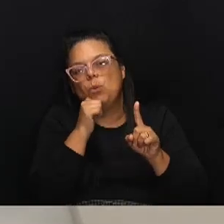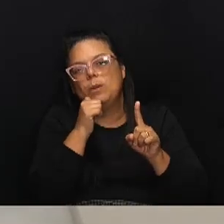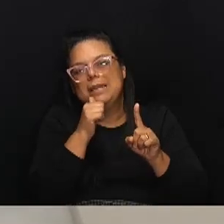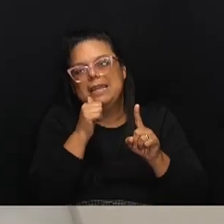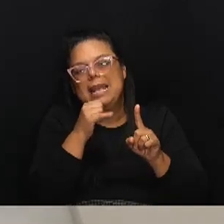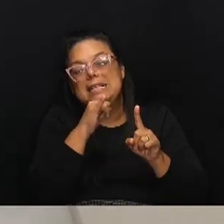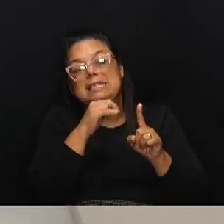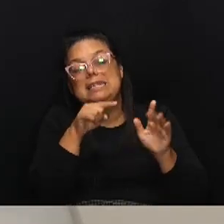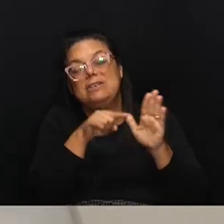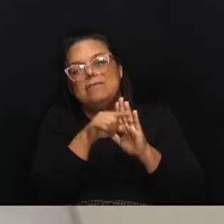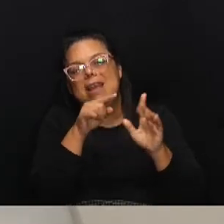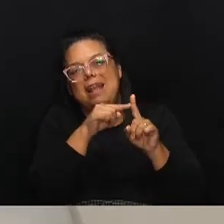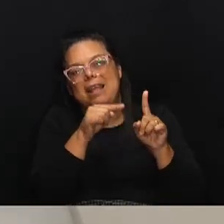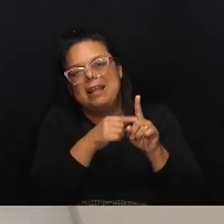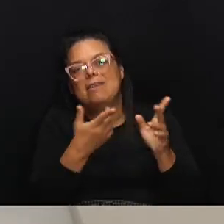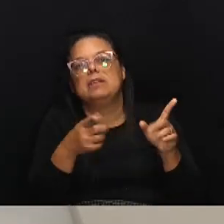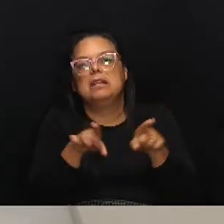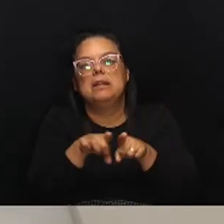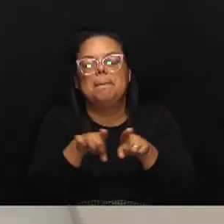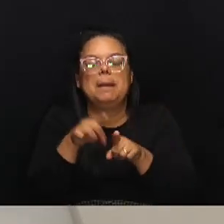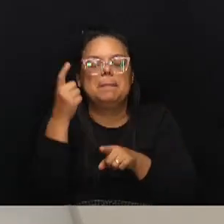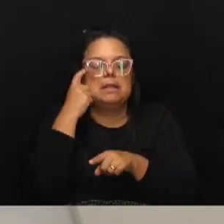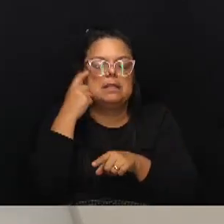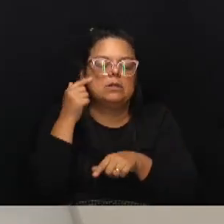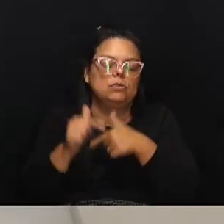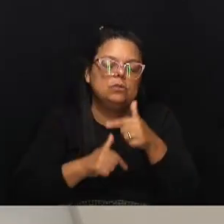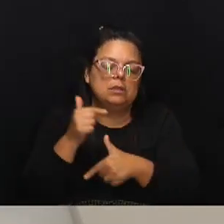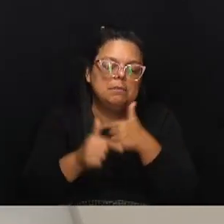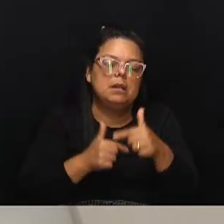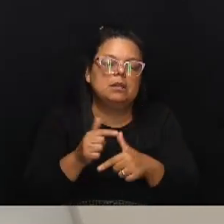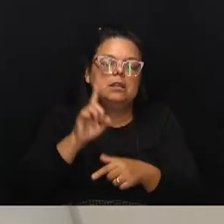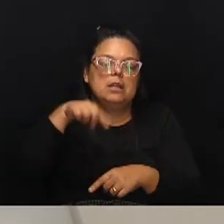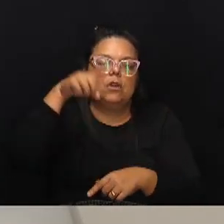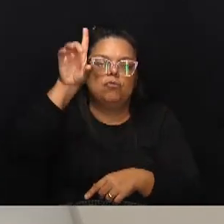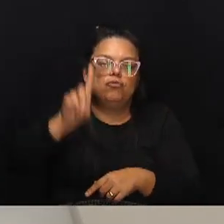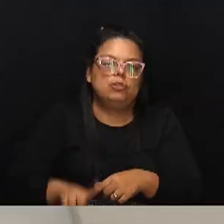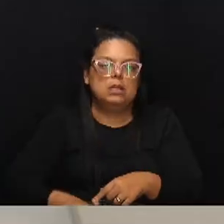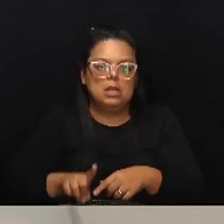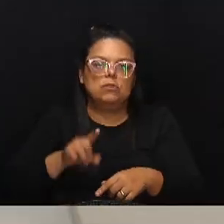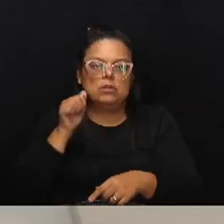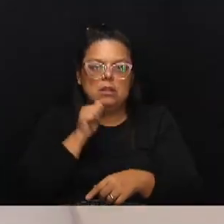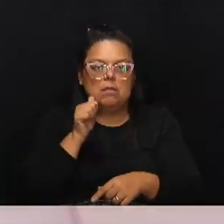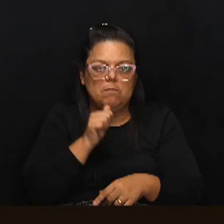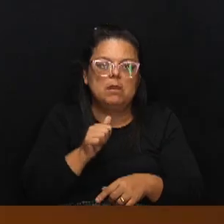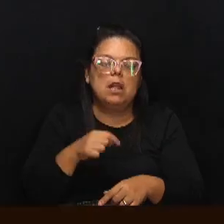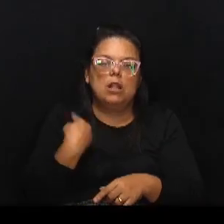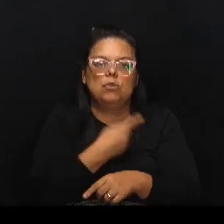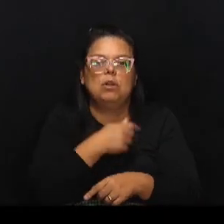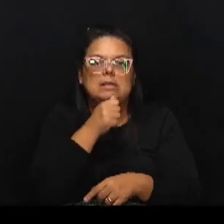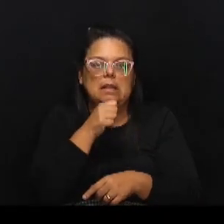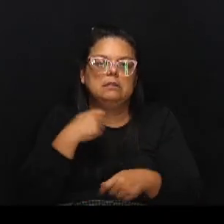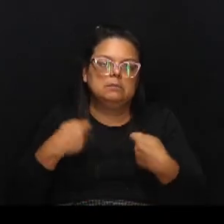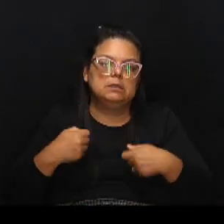pensando no poder privado, na questão do trabalho, que enquanto direito da mulher precisamos ainda avançar.